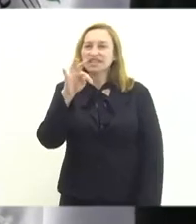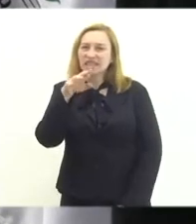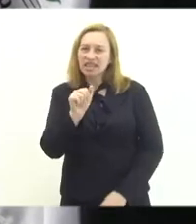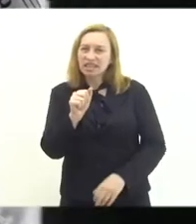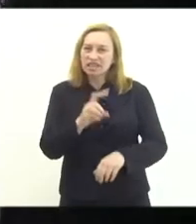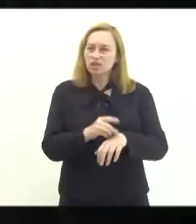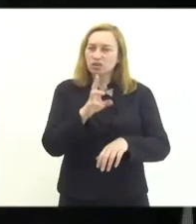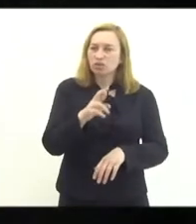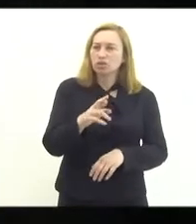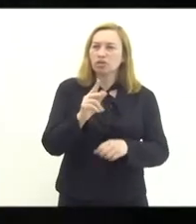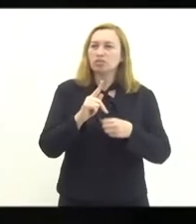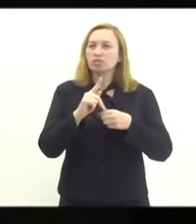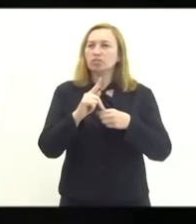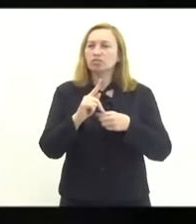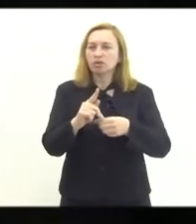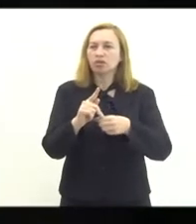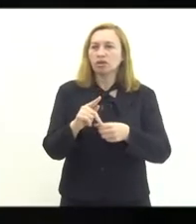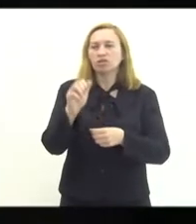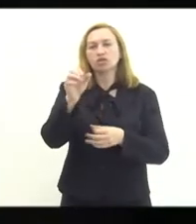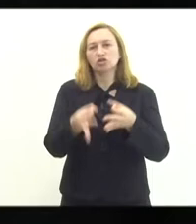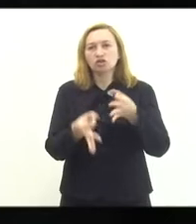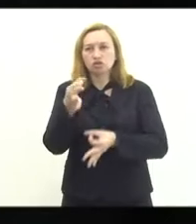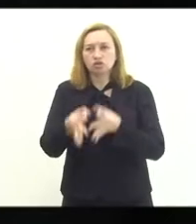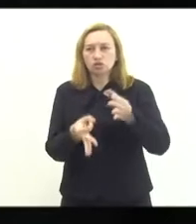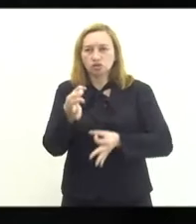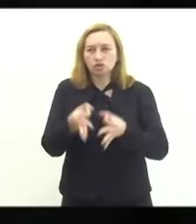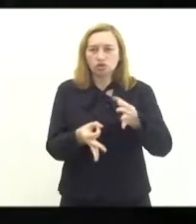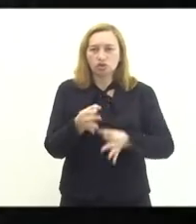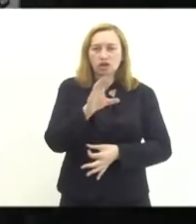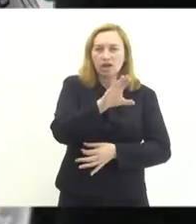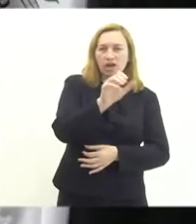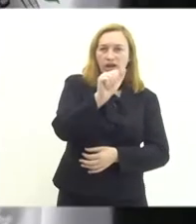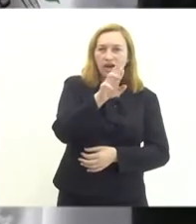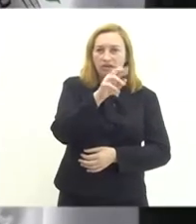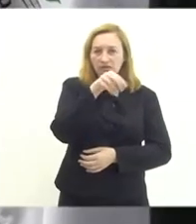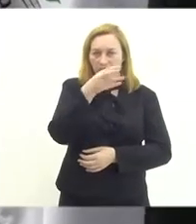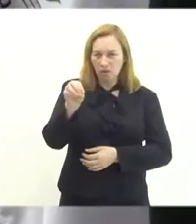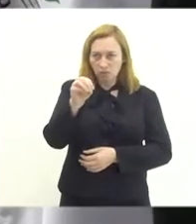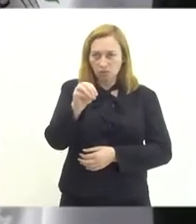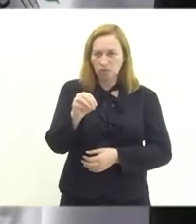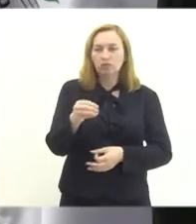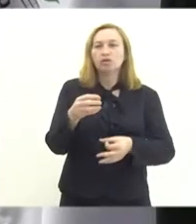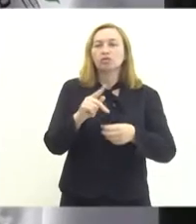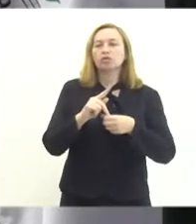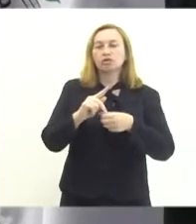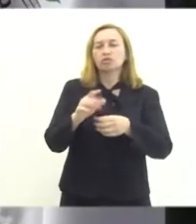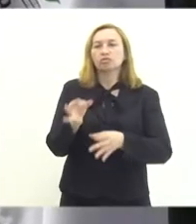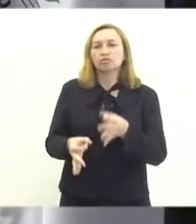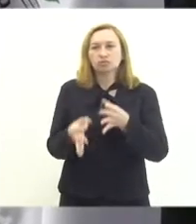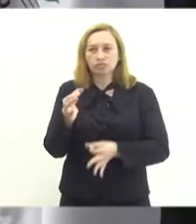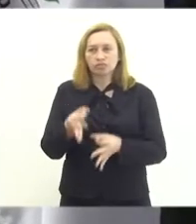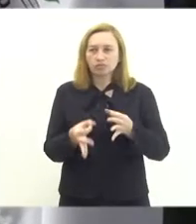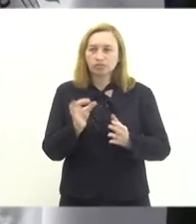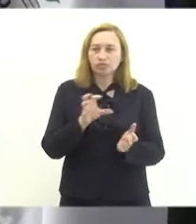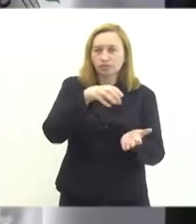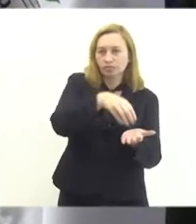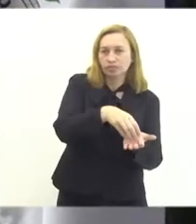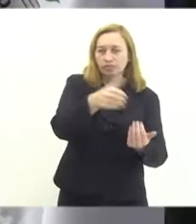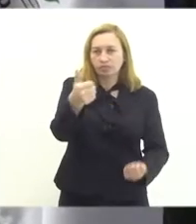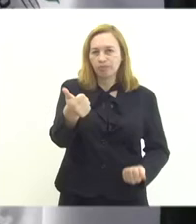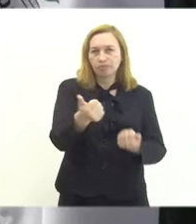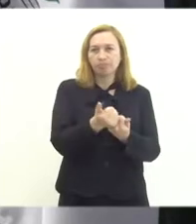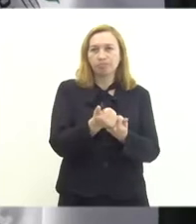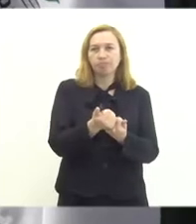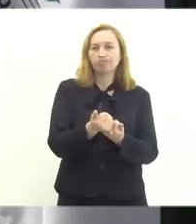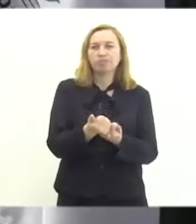Procurador de Justiça e sobre procuradora do centro carvão desculpa procuradora de justiça sobre procuradora do Centro de